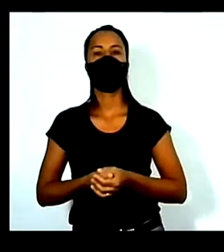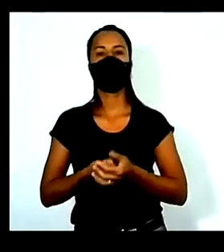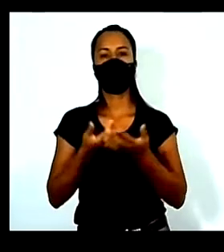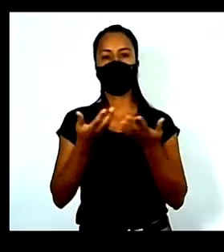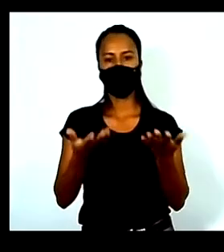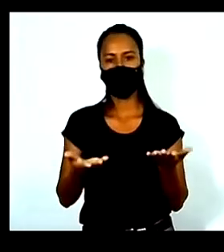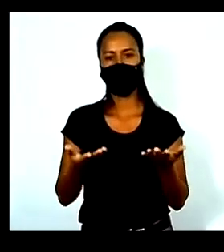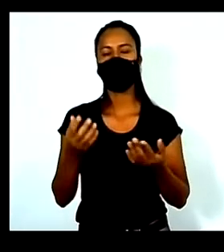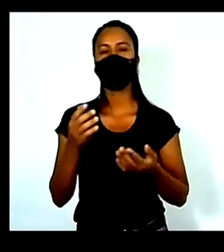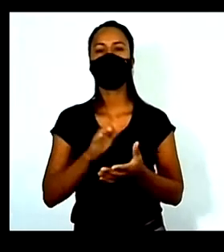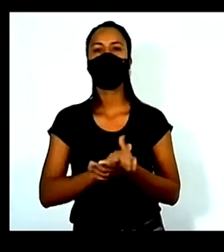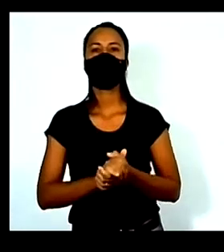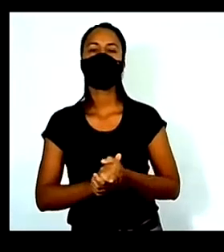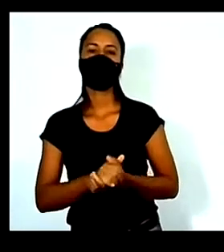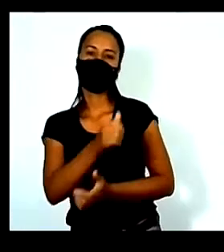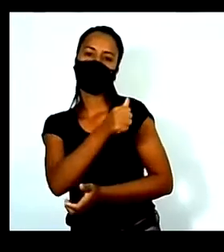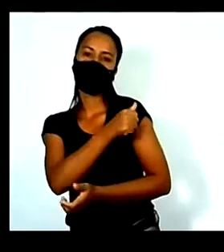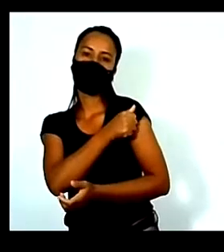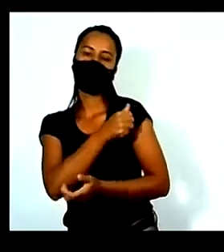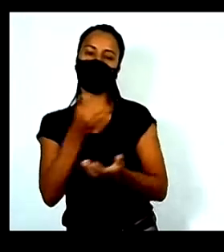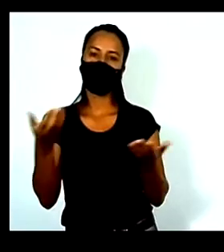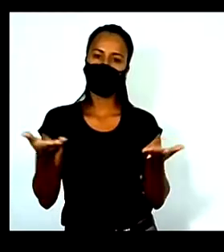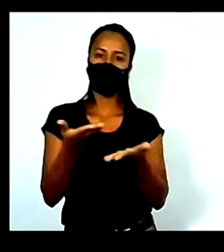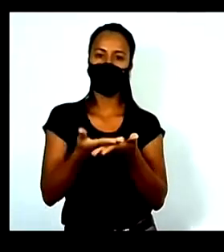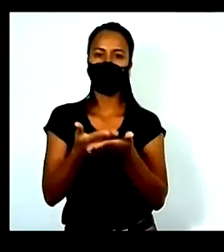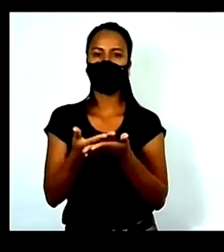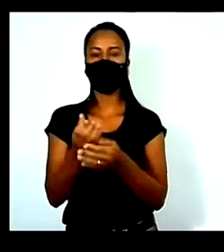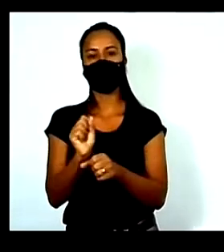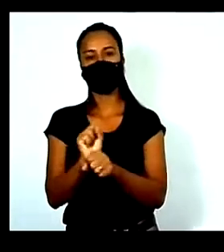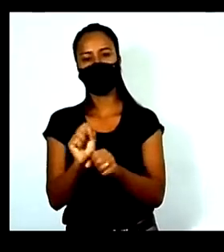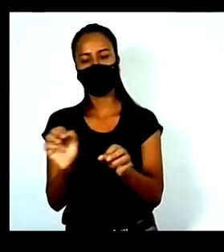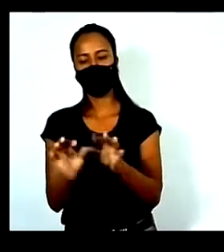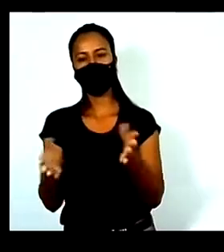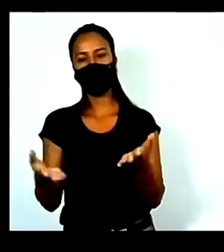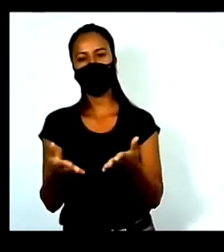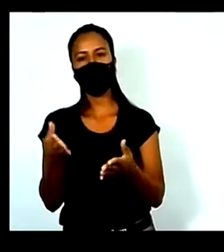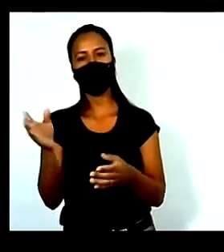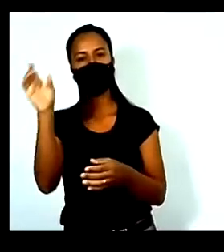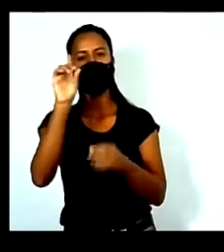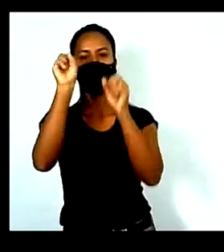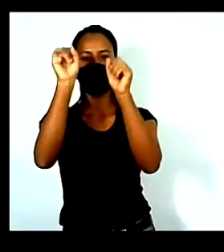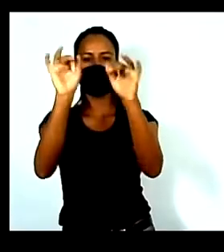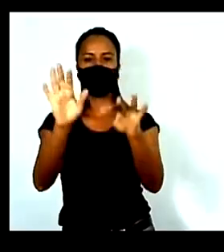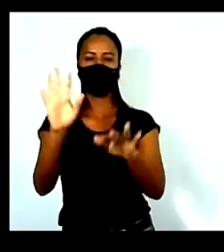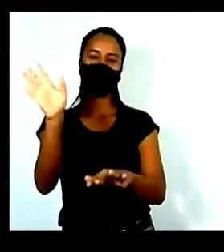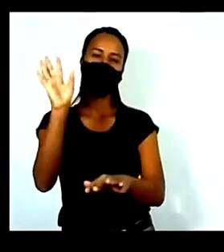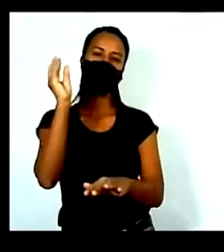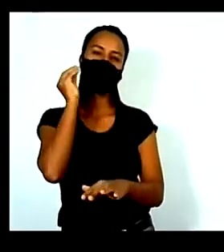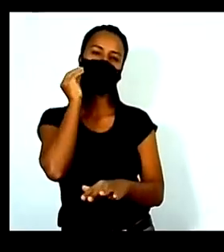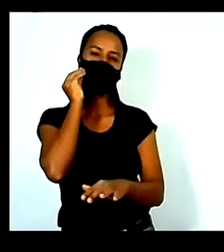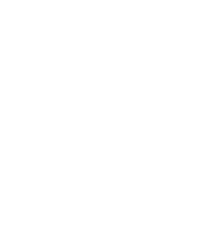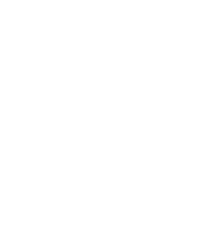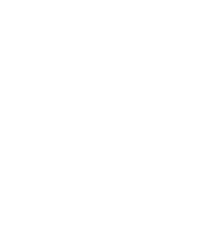Então é isso, pessoal. Nossa aula se encerra por aqui. Fique com Deus e até a próxima aula. Um beijo.